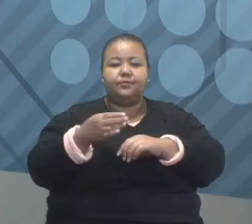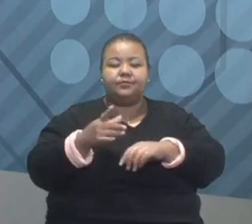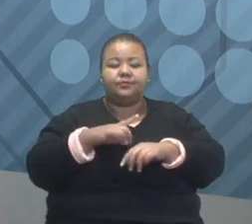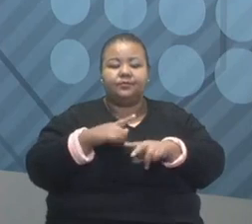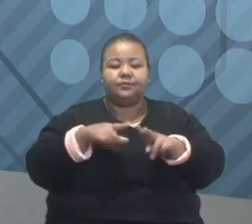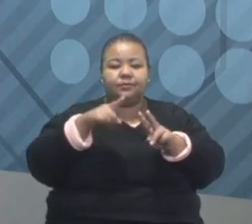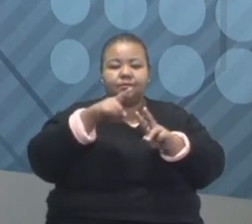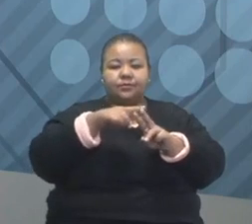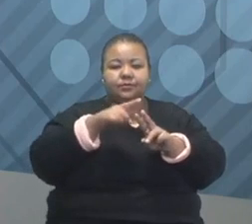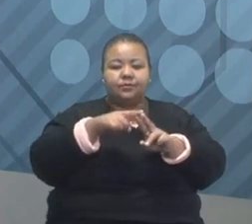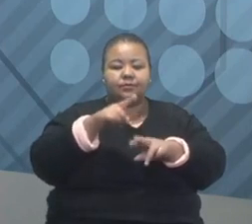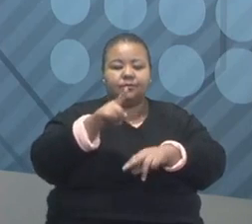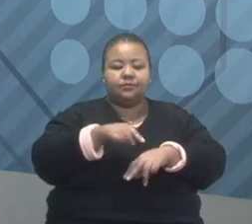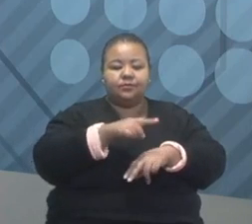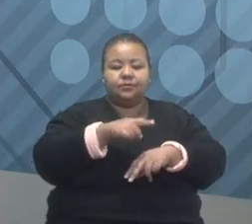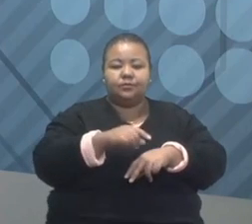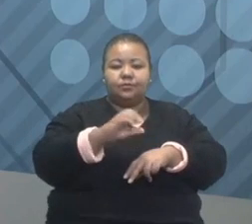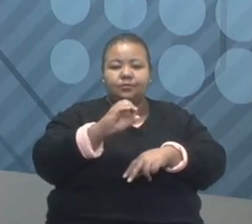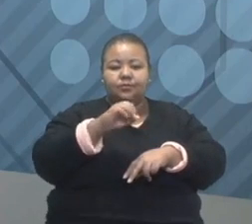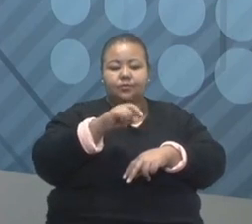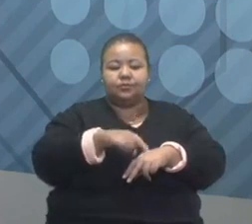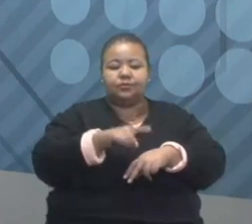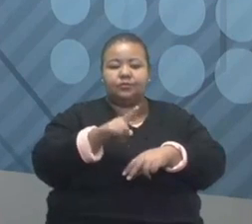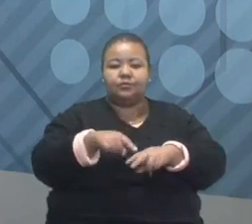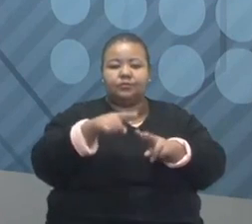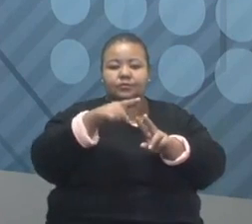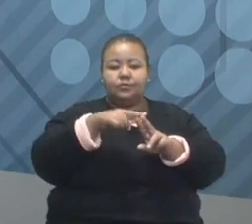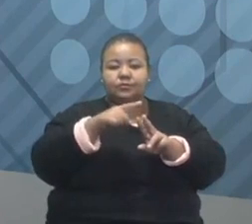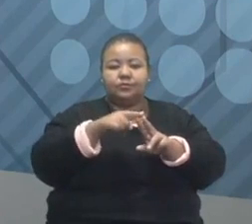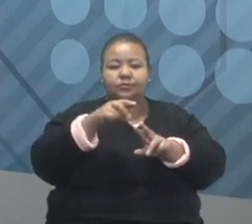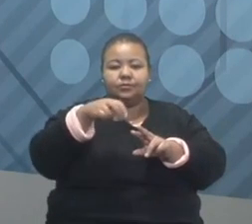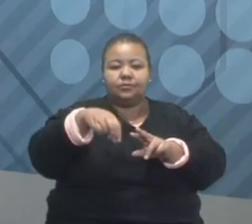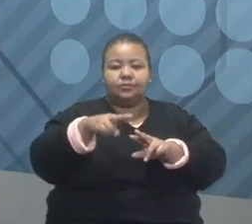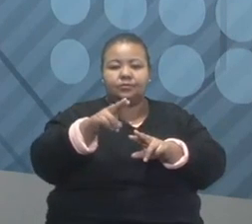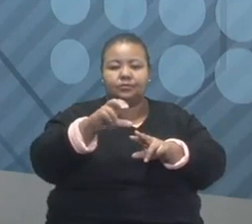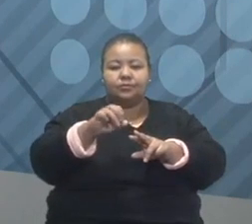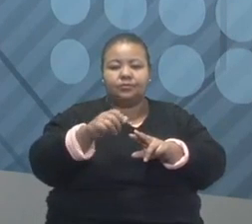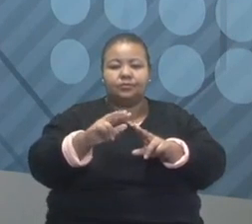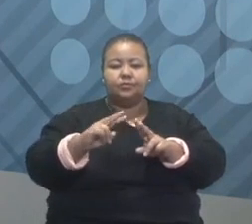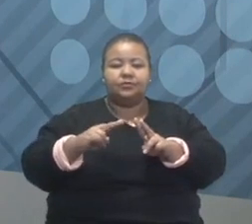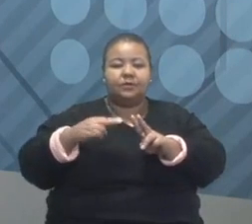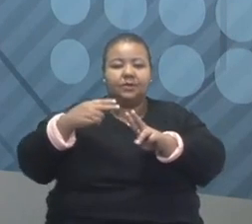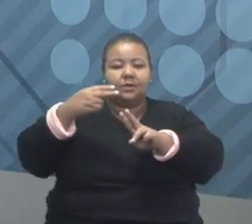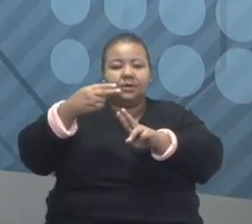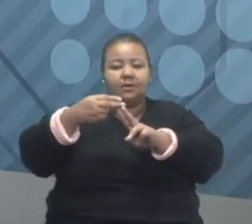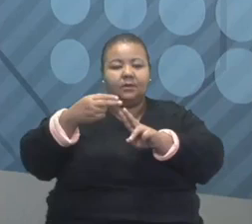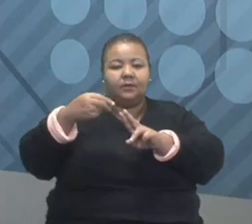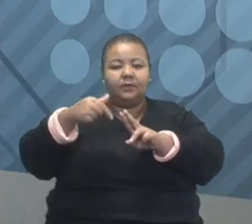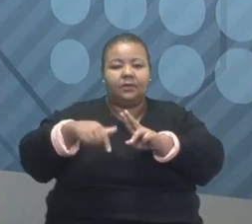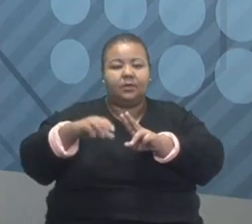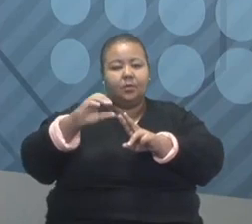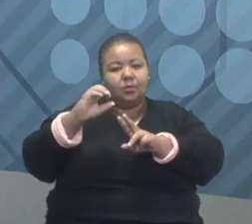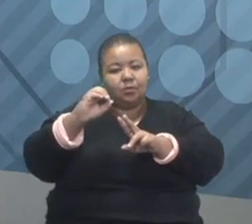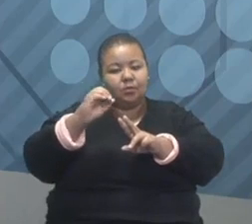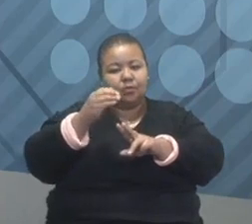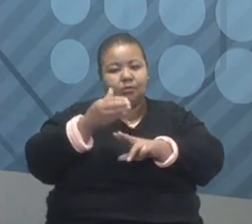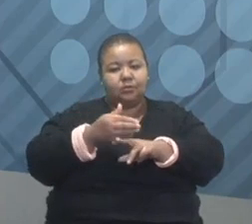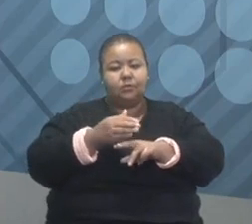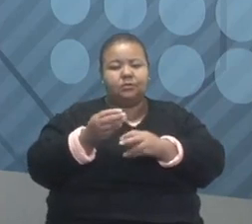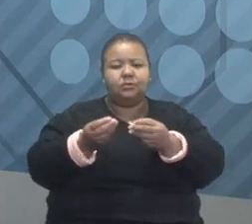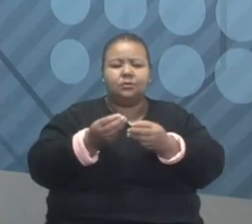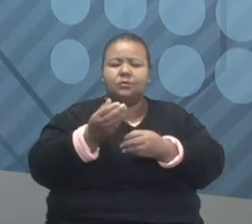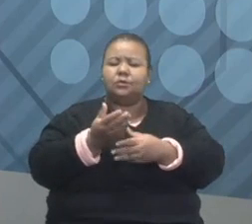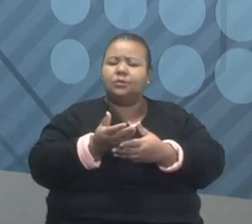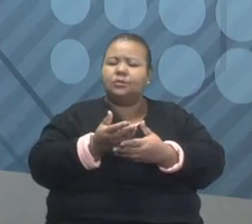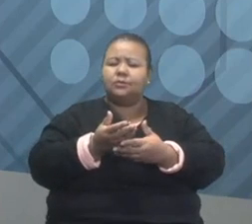vetor nulo, o vetor nulo da transformação linear é elevado ao vetor nulo, tem como resultado o vetor nulo. Como